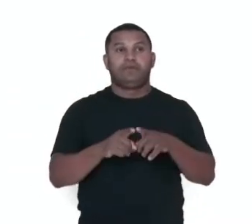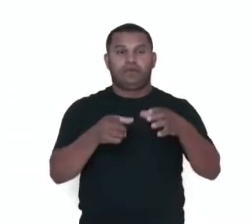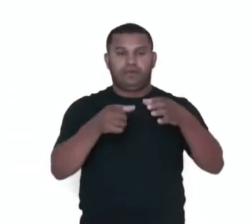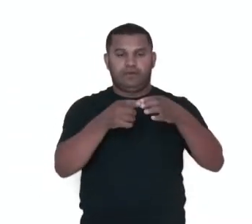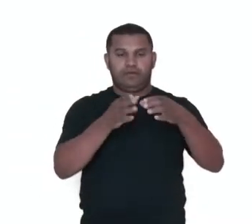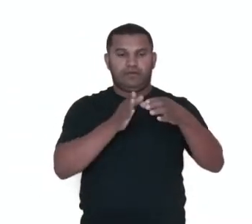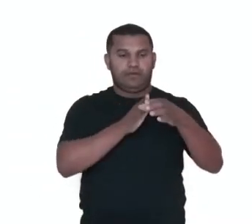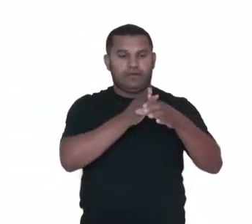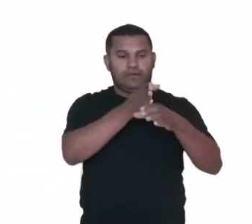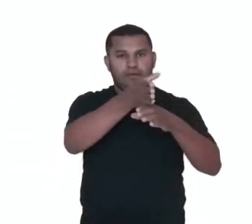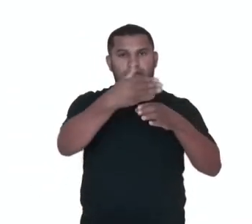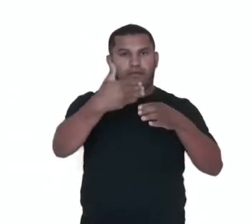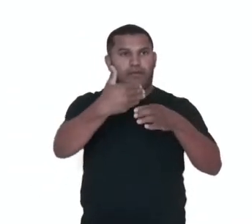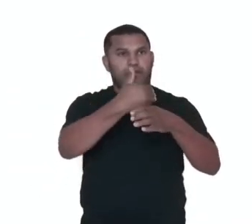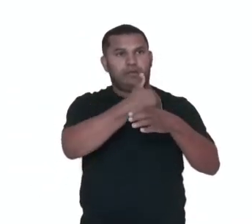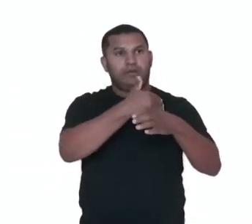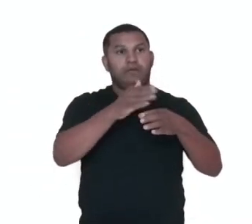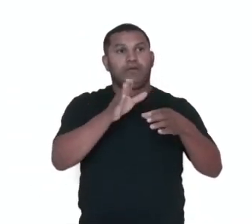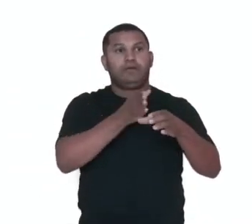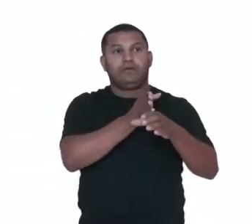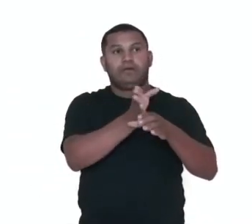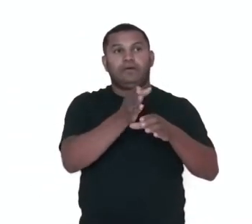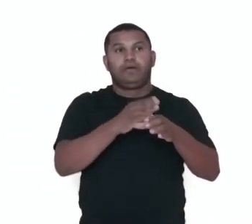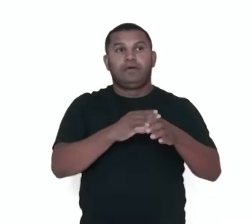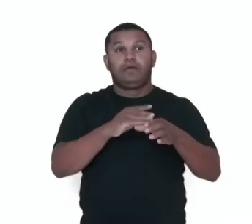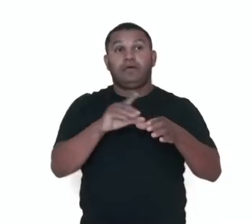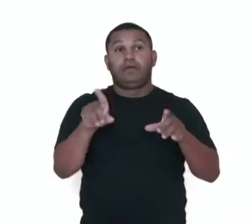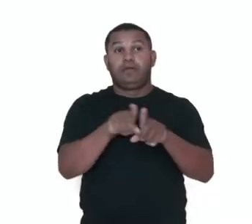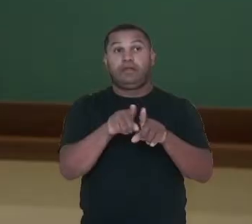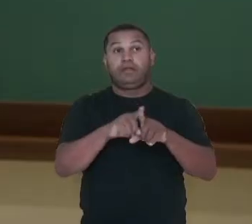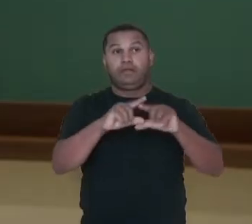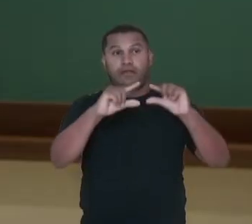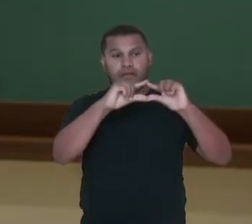Corpo achatado, certo?